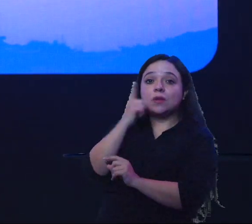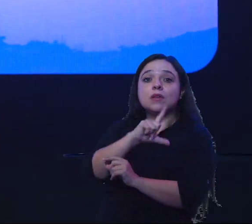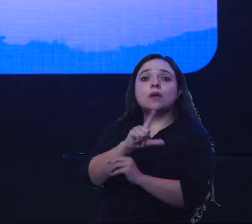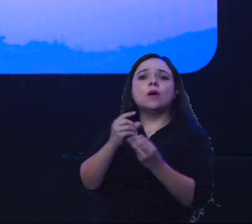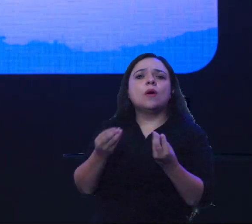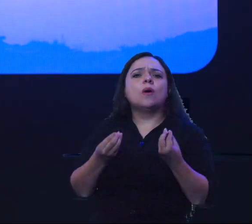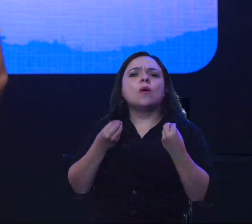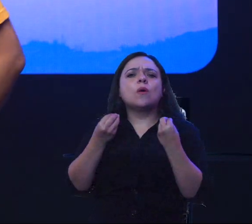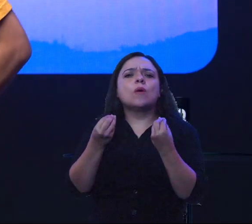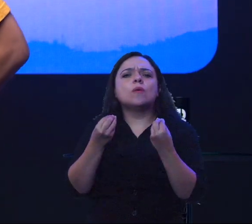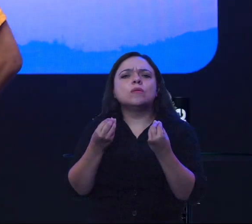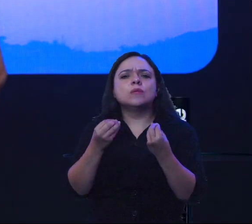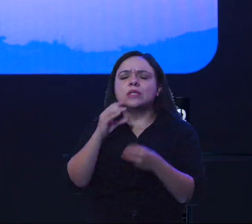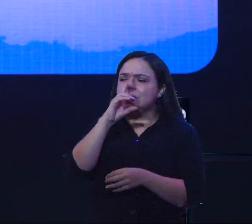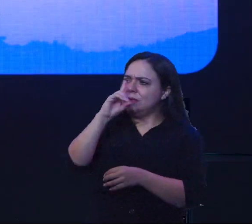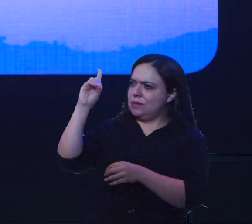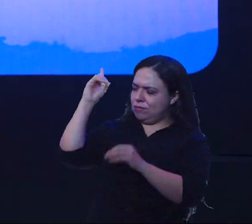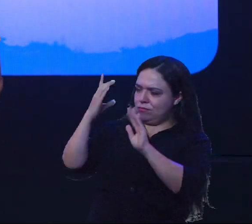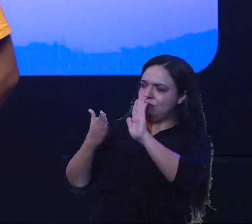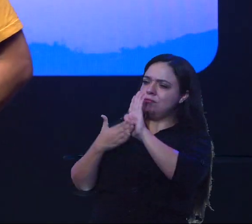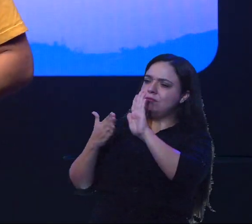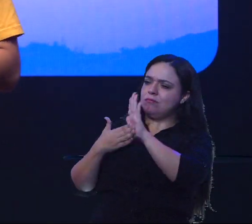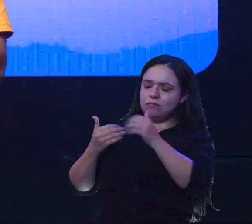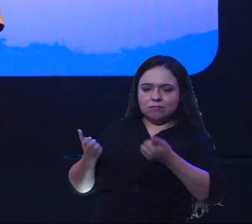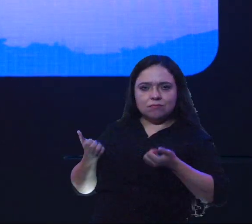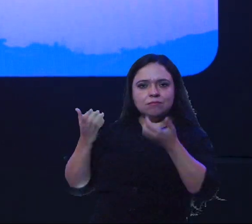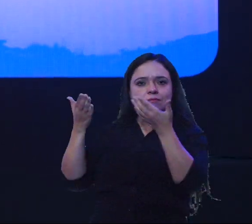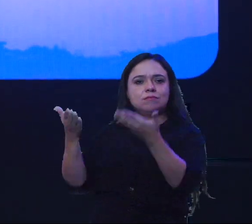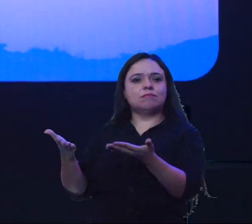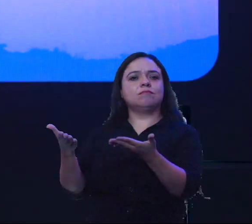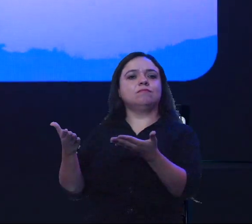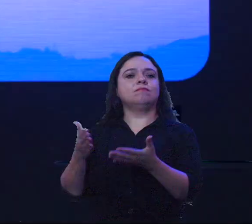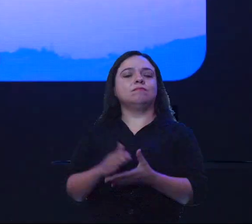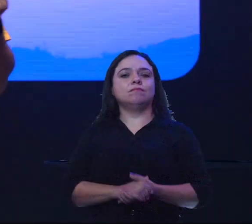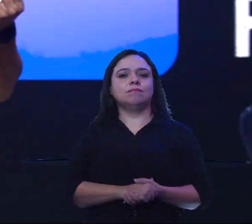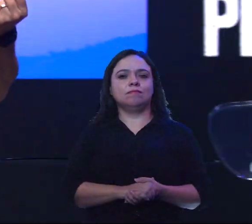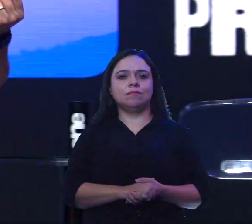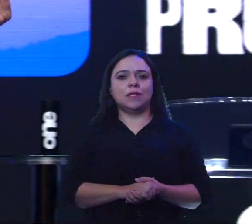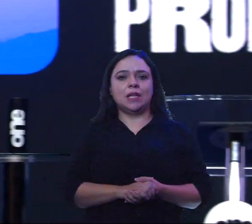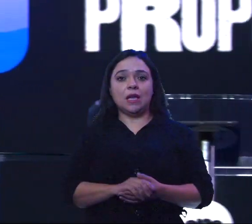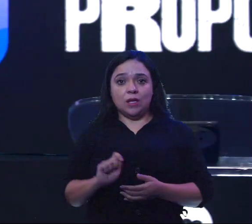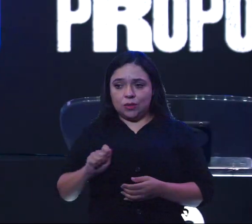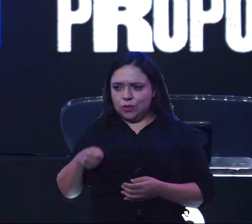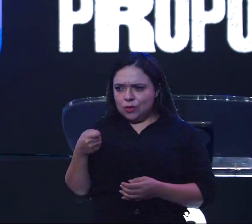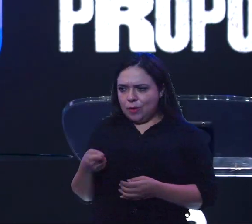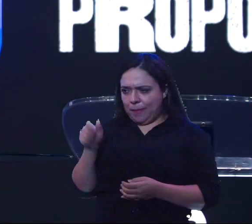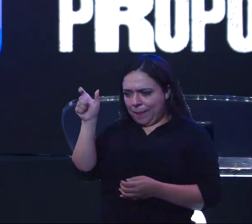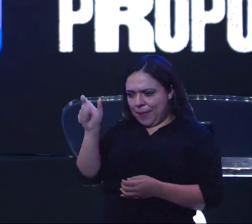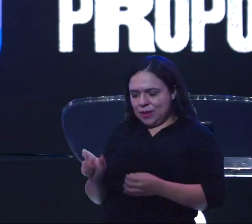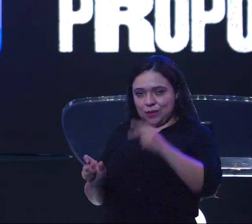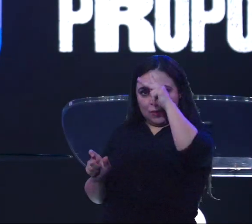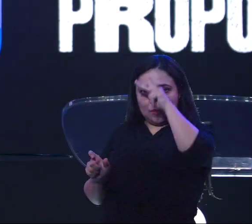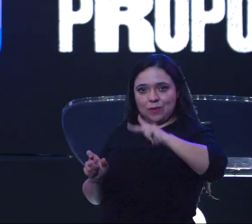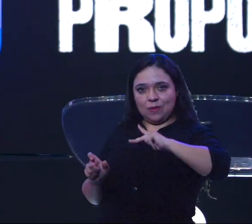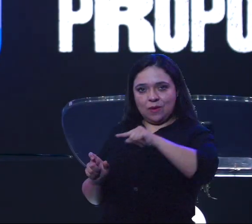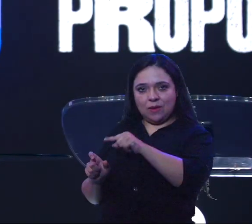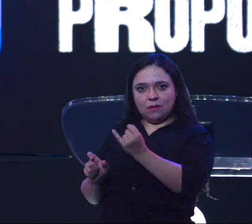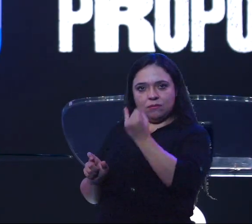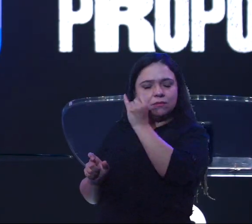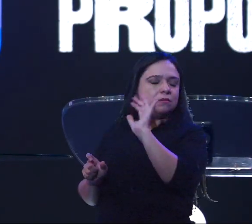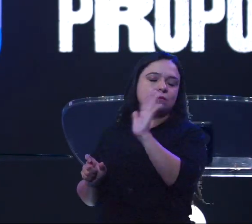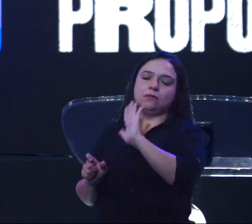Deus vai cumprir o propósito dele. Mas não tem a ver com uma pessoa. Tem a ver com o próprio